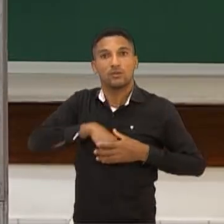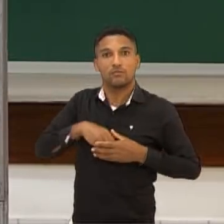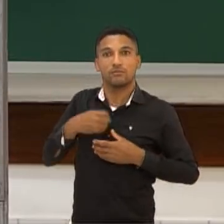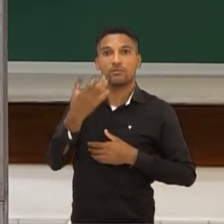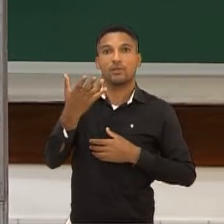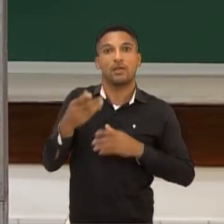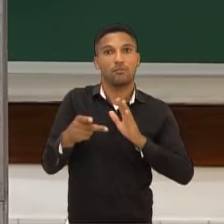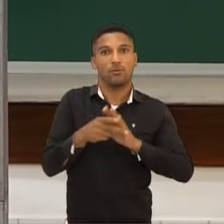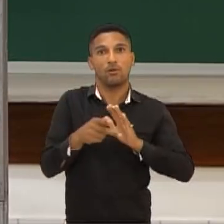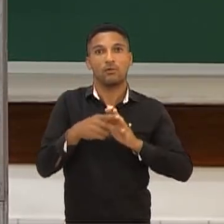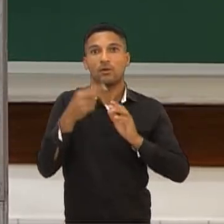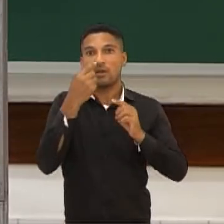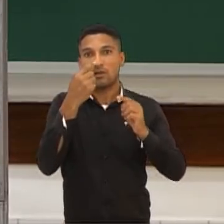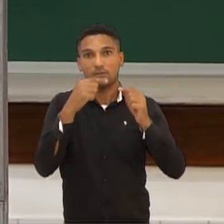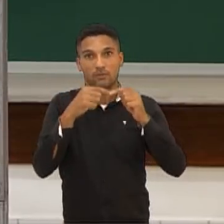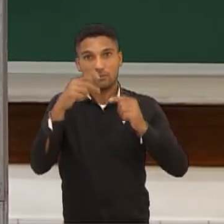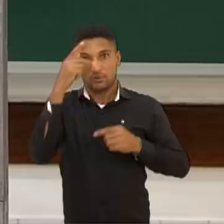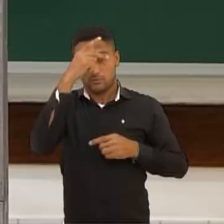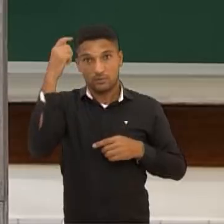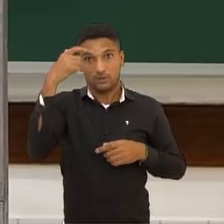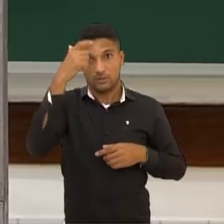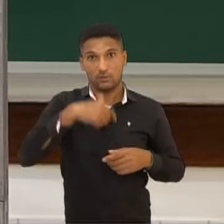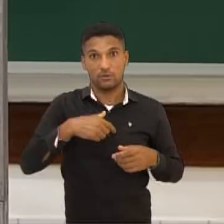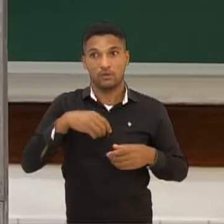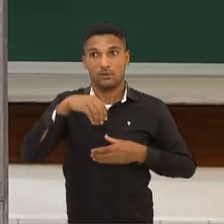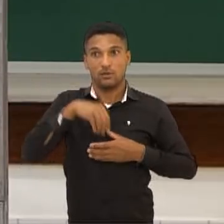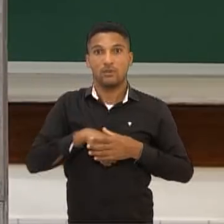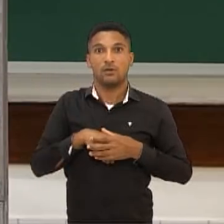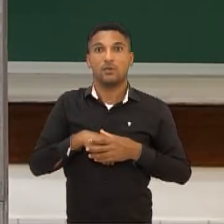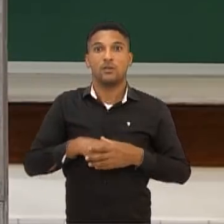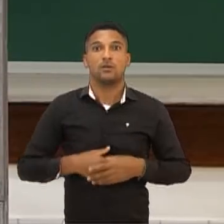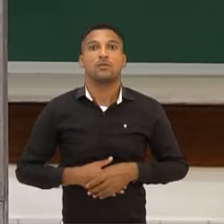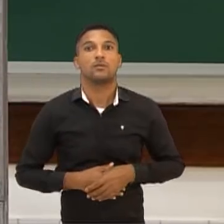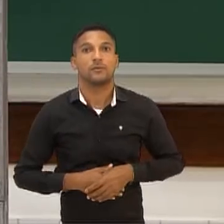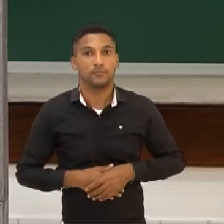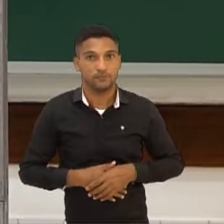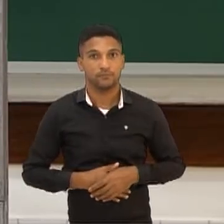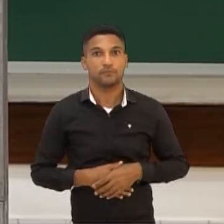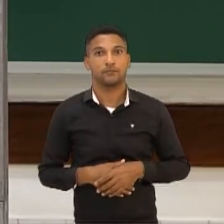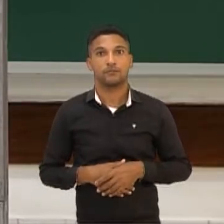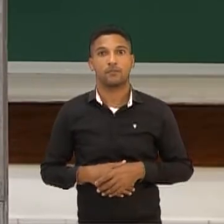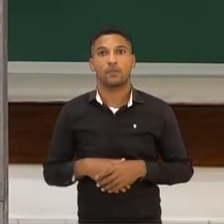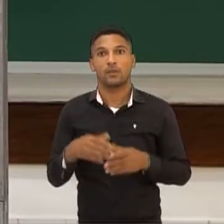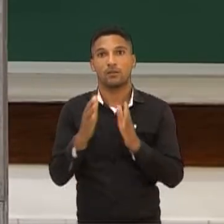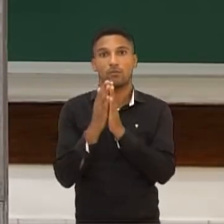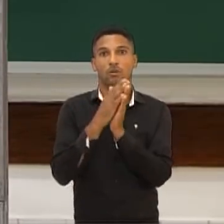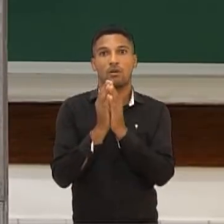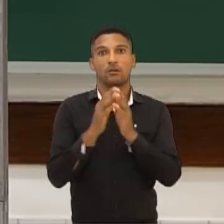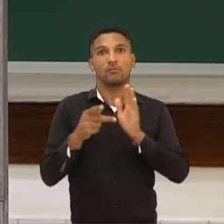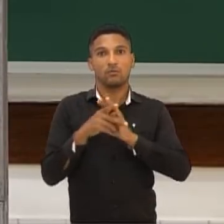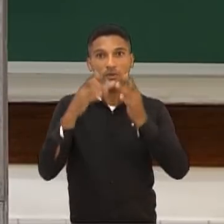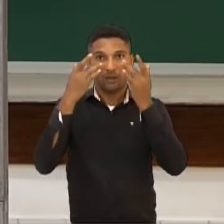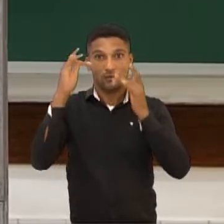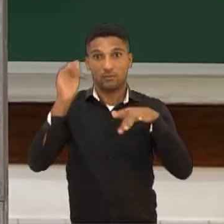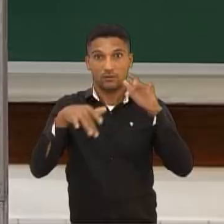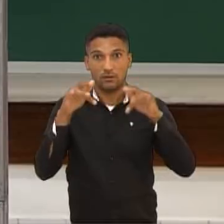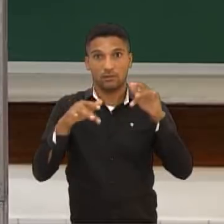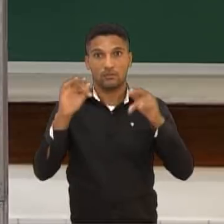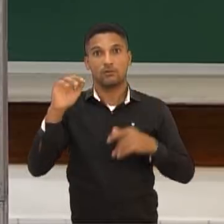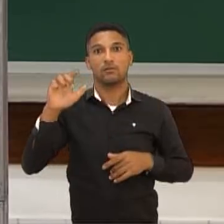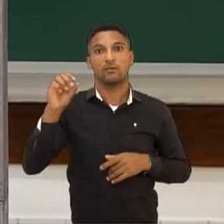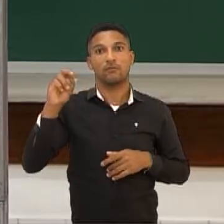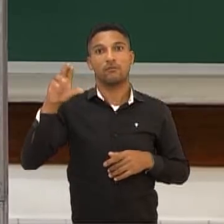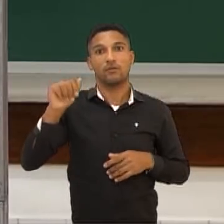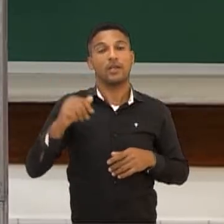dos retalhos, né? A Flora ser falante, usar do teatro, né, da didática, enfim. Ela tem muito